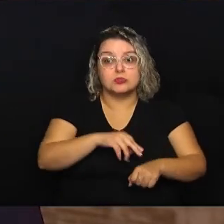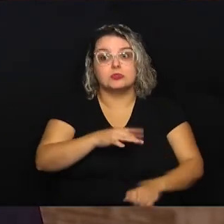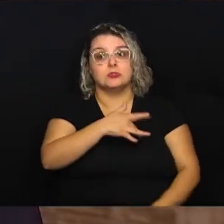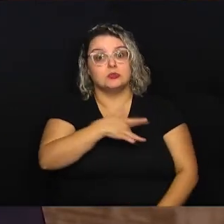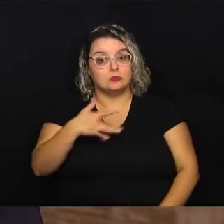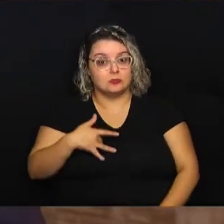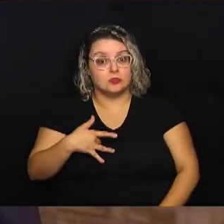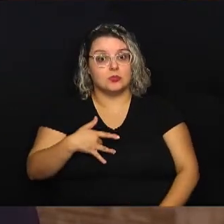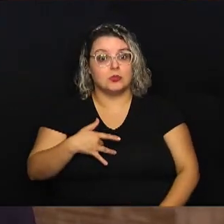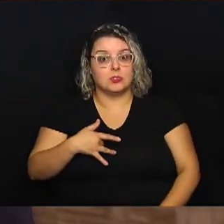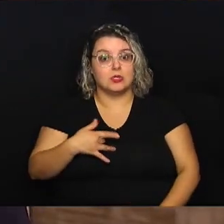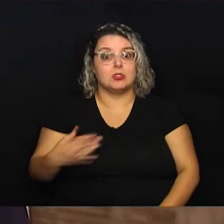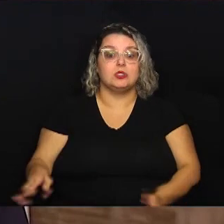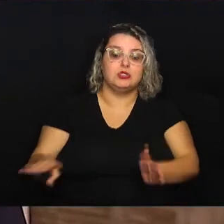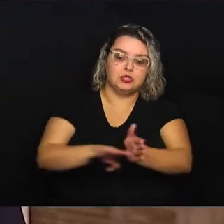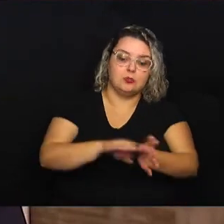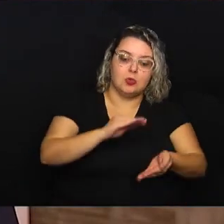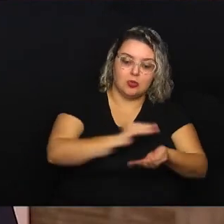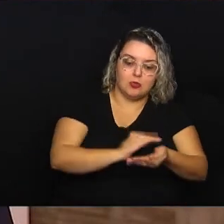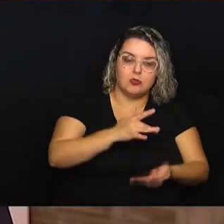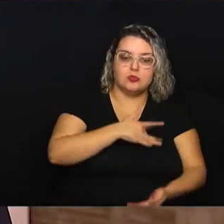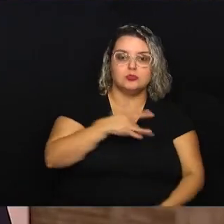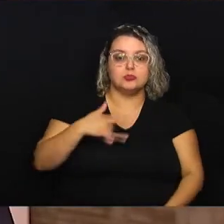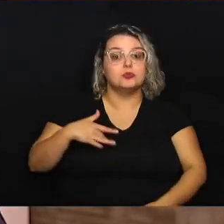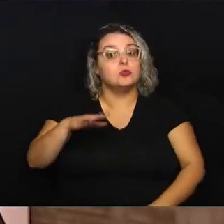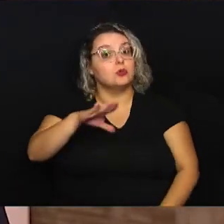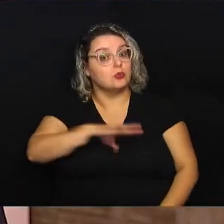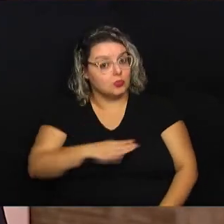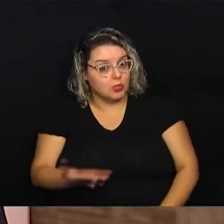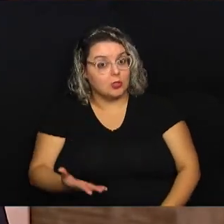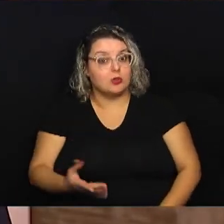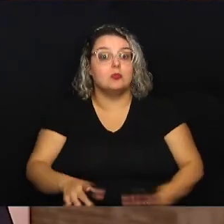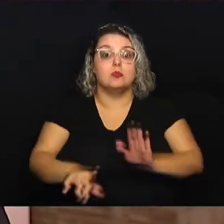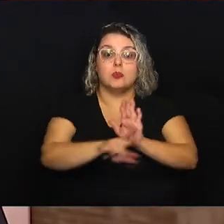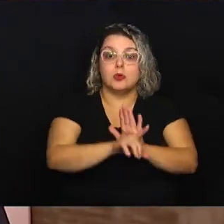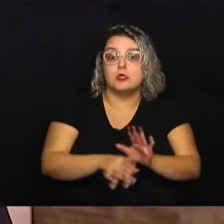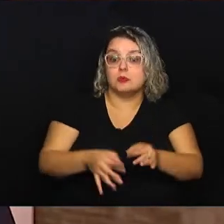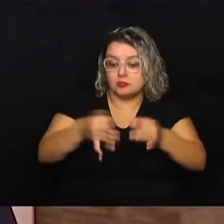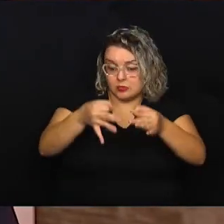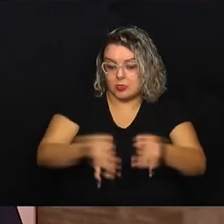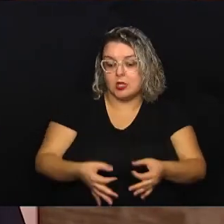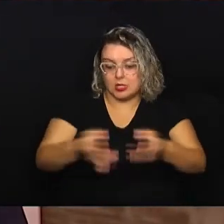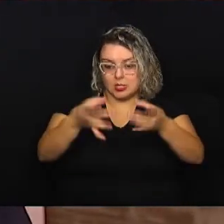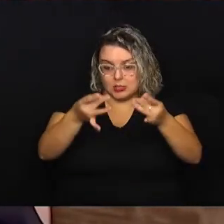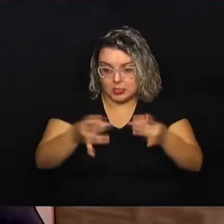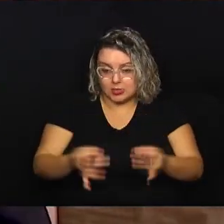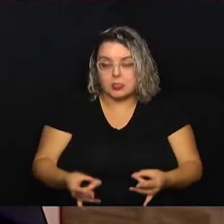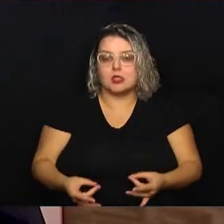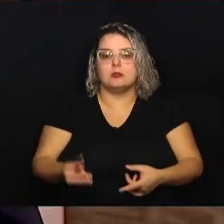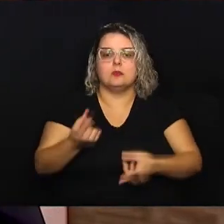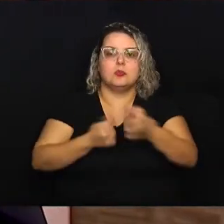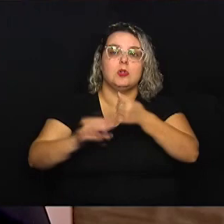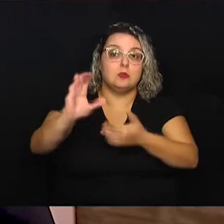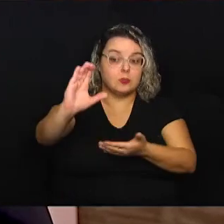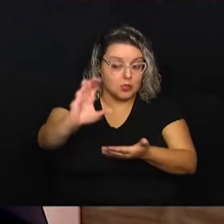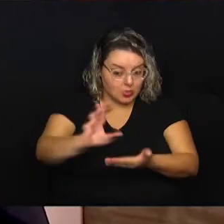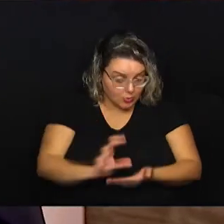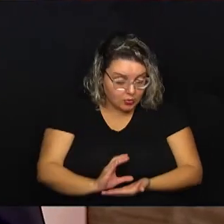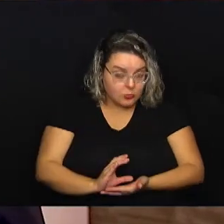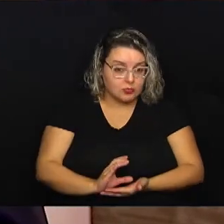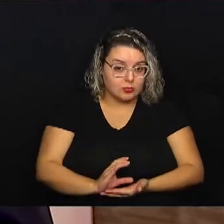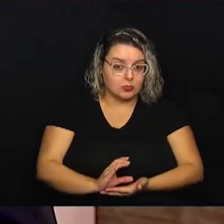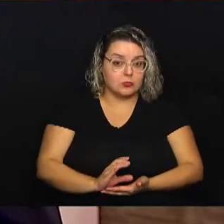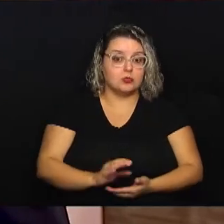Saúde. Ele é disciplinado por uma lei, por decretos, disciplinando que este recurso seja repassado em forma